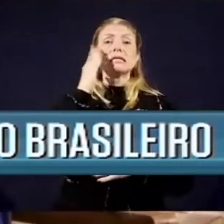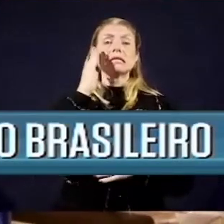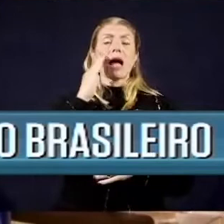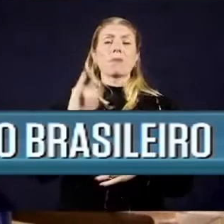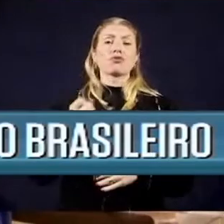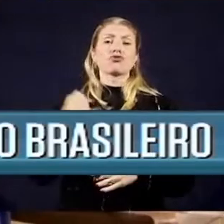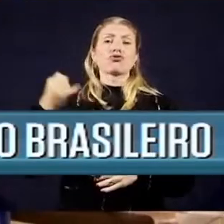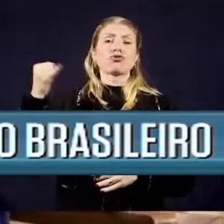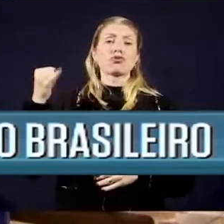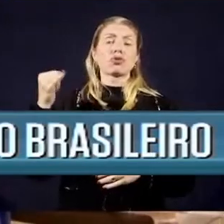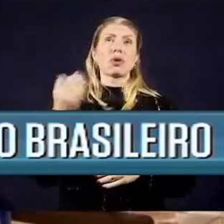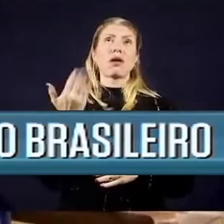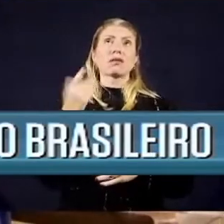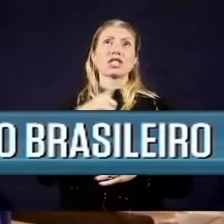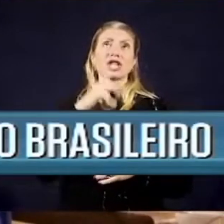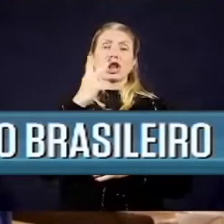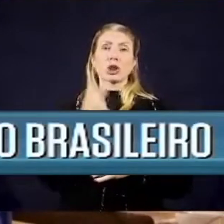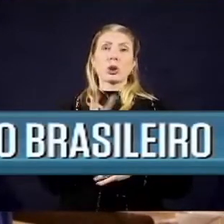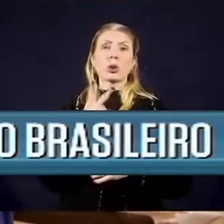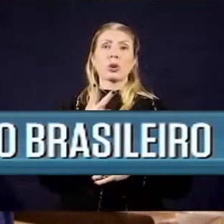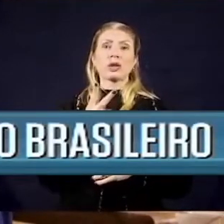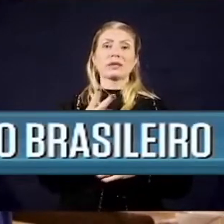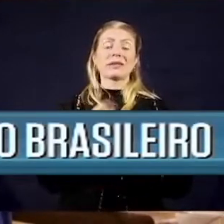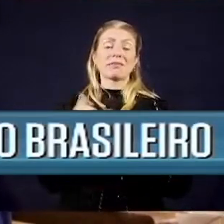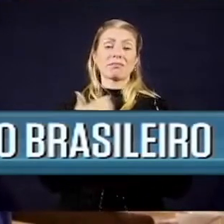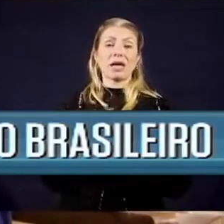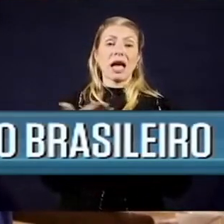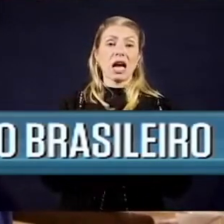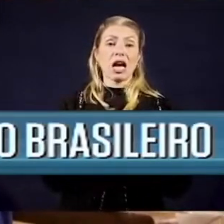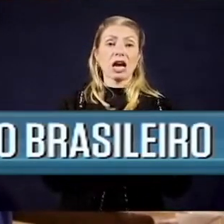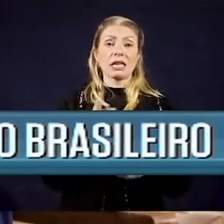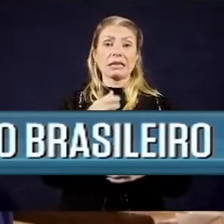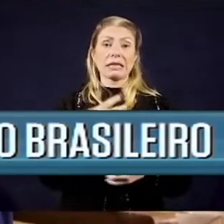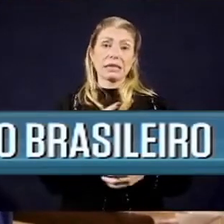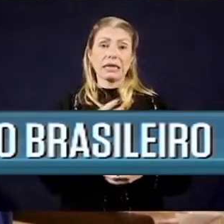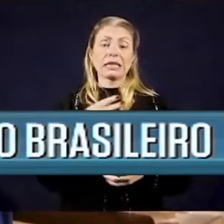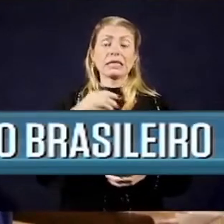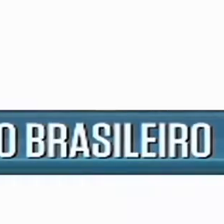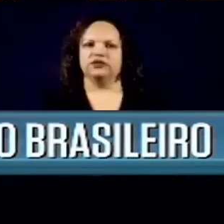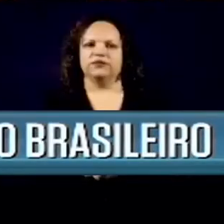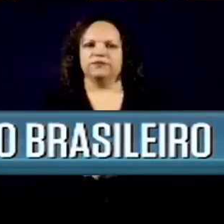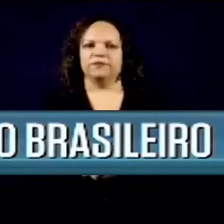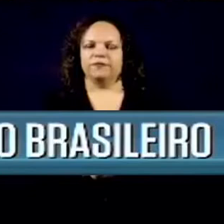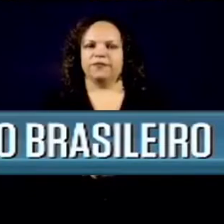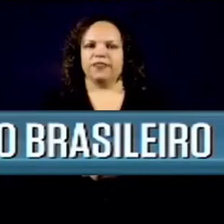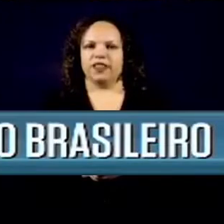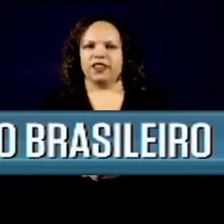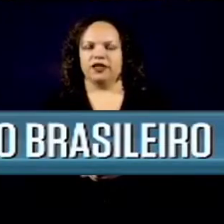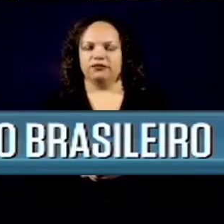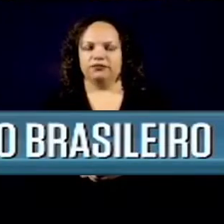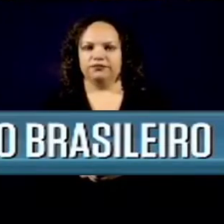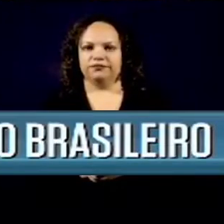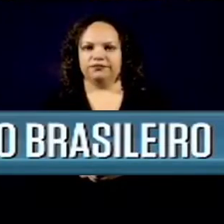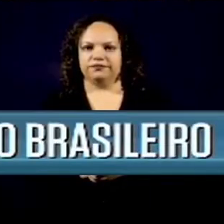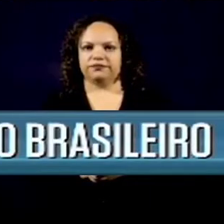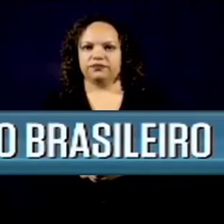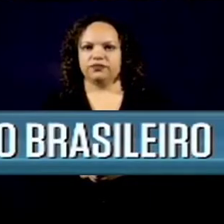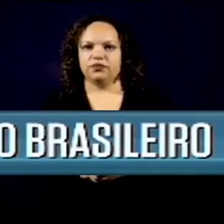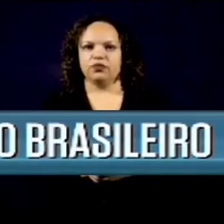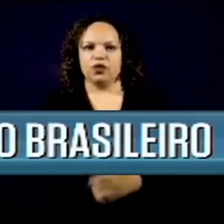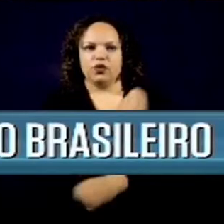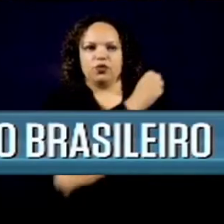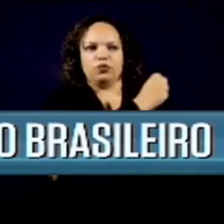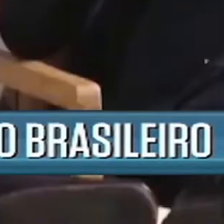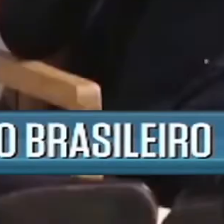de juros saiu de 2% para 13,75% por uma correta política do Banco Central. Grandes nomes do mercado e autoridades